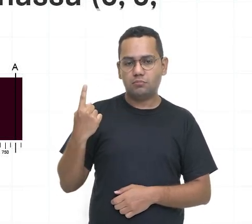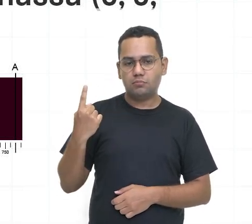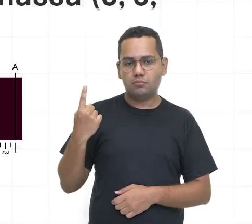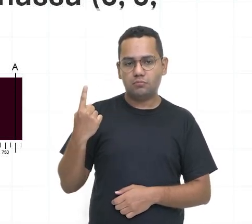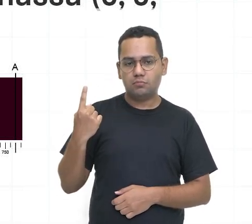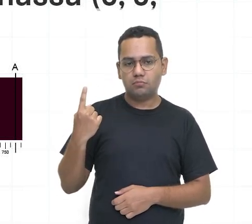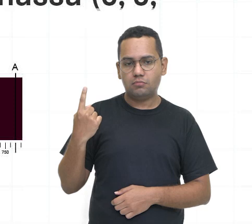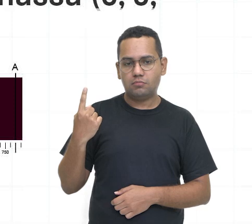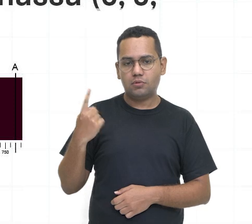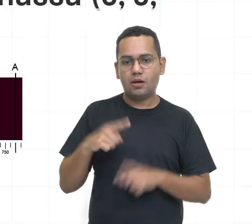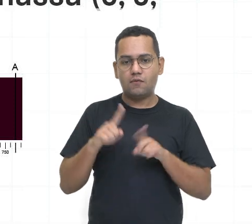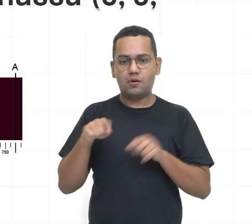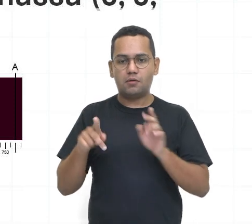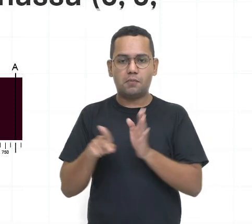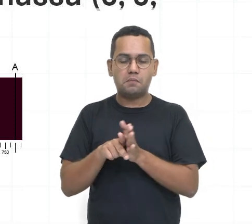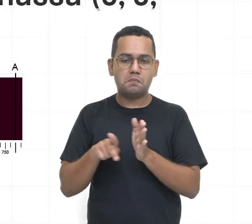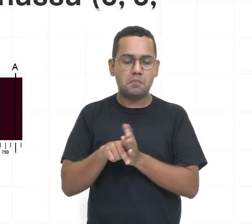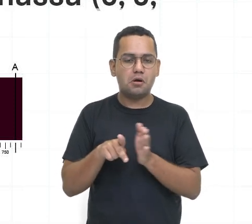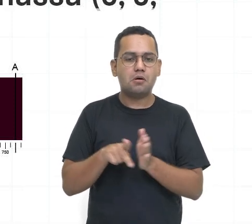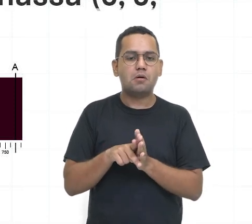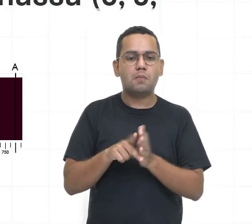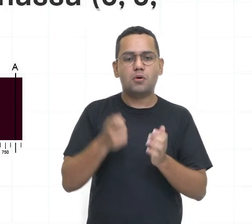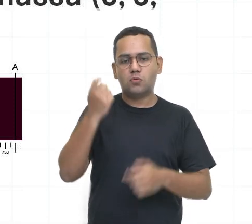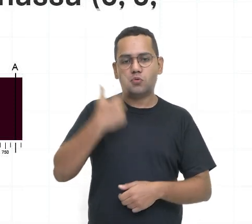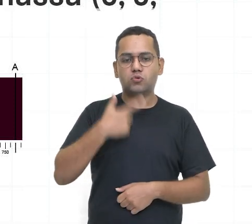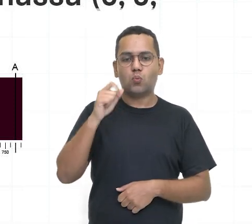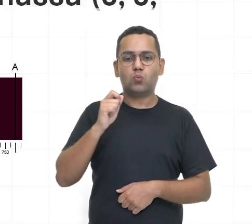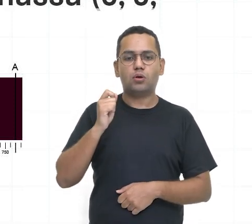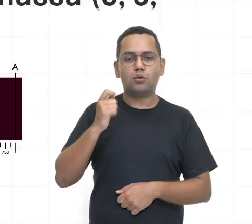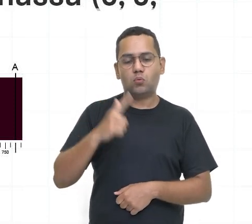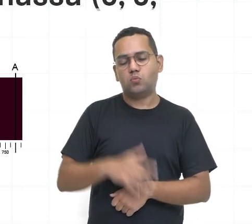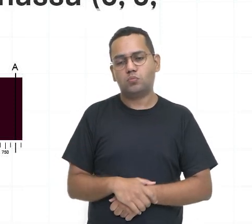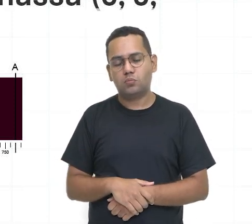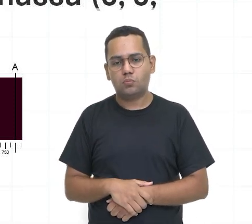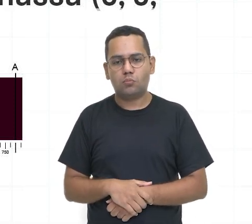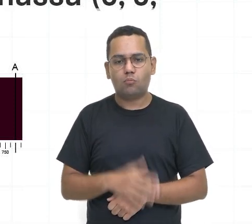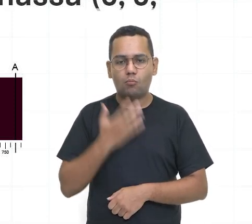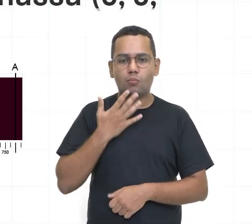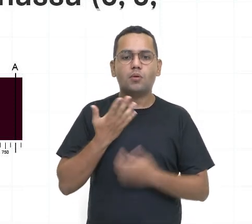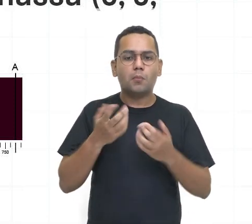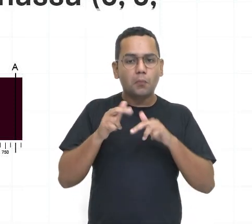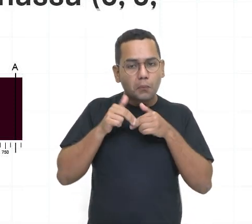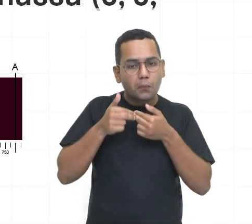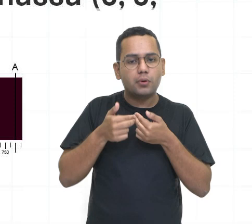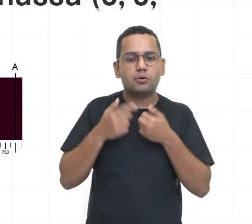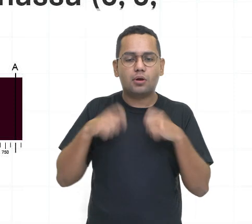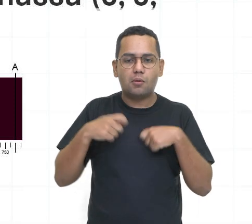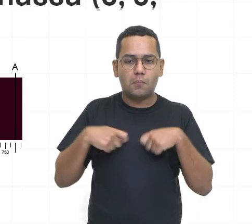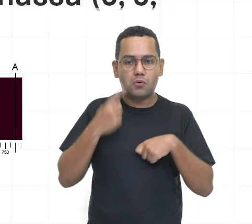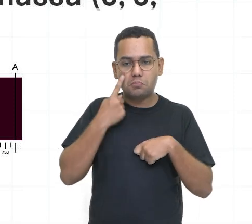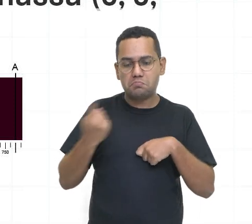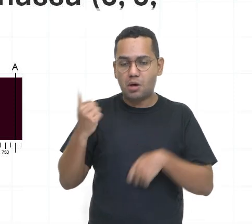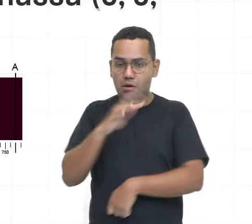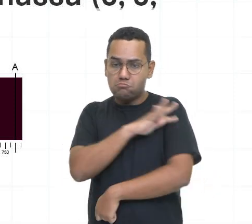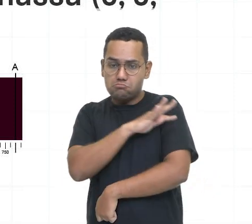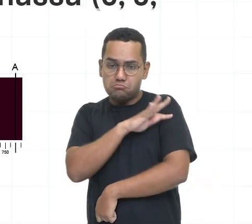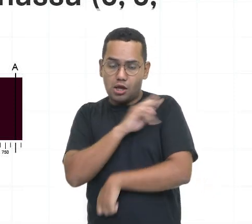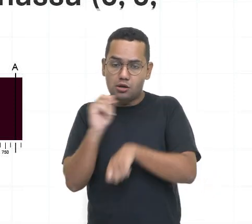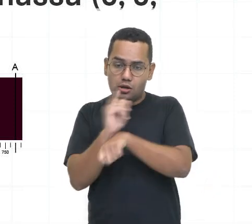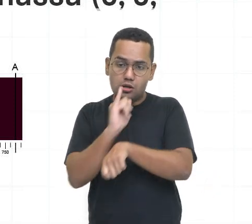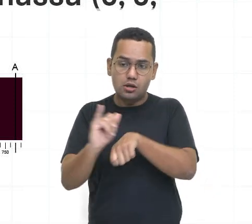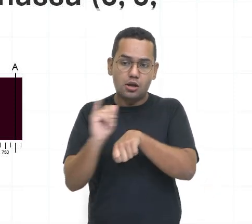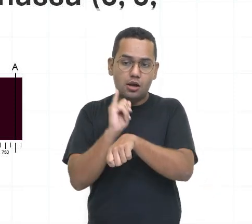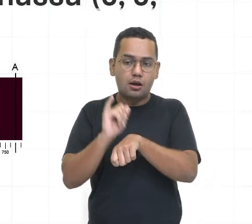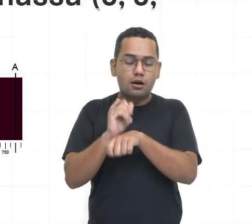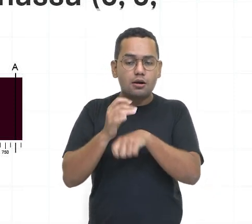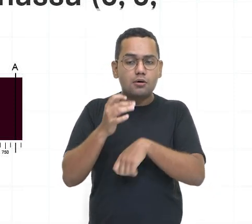Sol, certo? Então é por meio dessa técnica que a gente consegue determinar a composição das estrelas. Mas